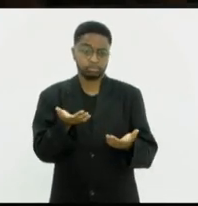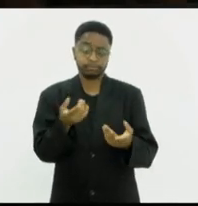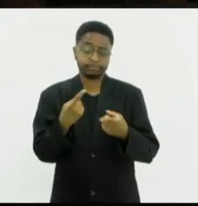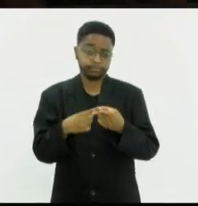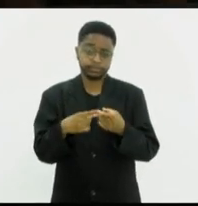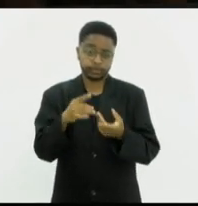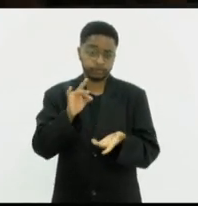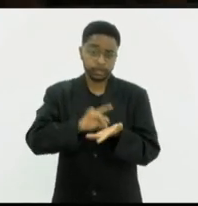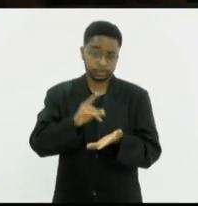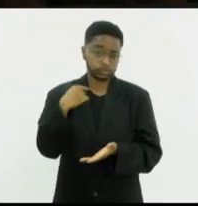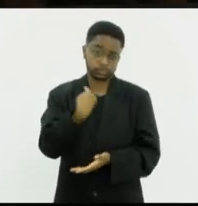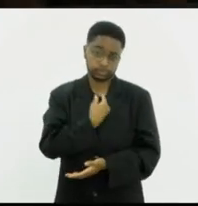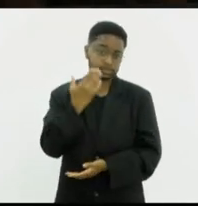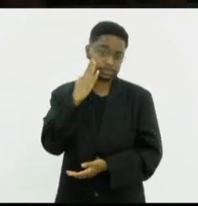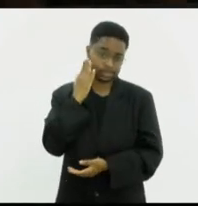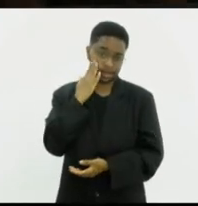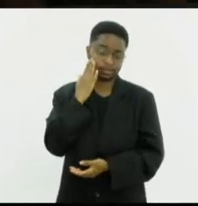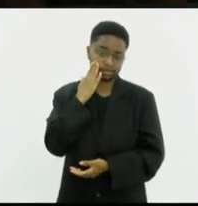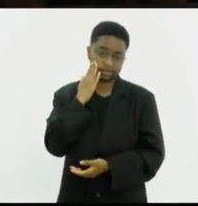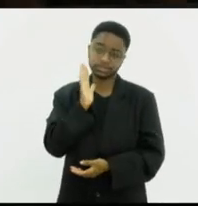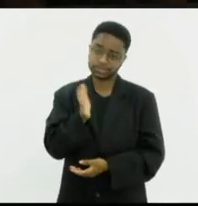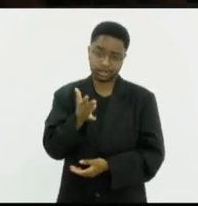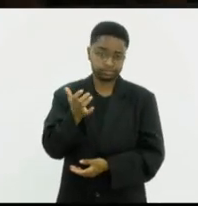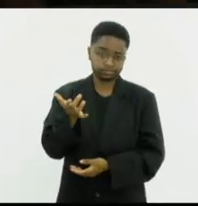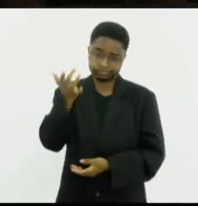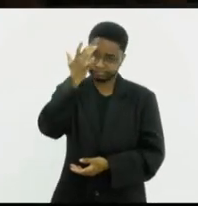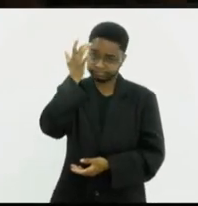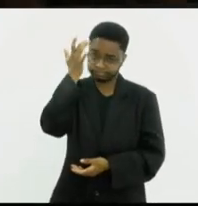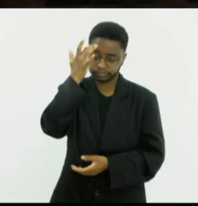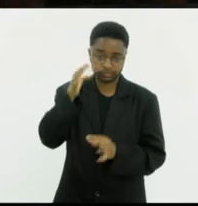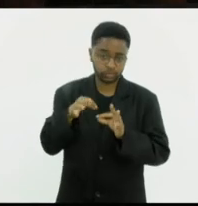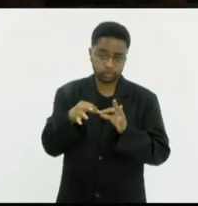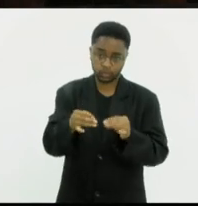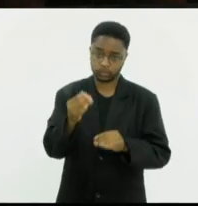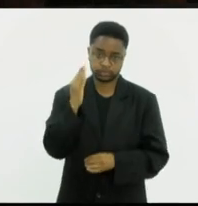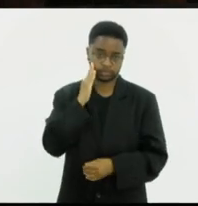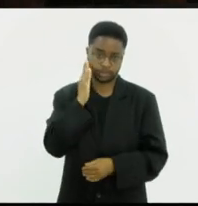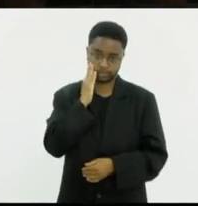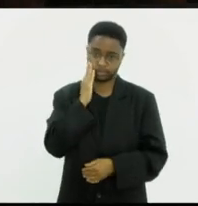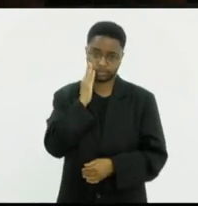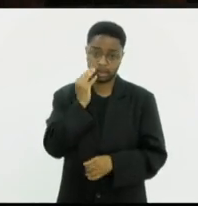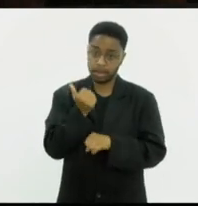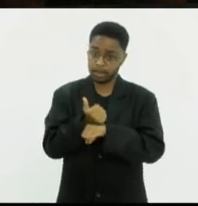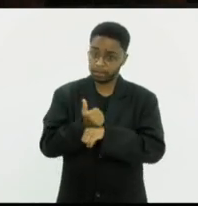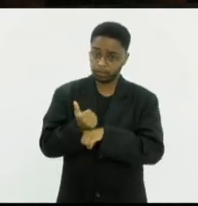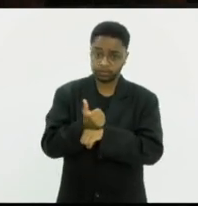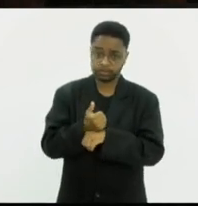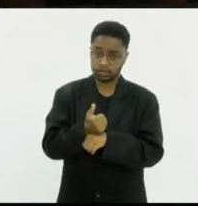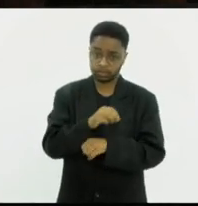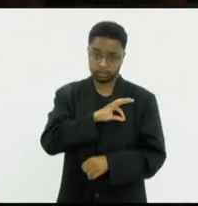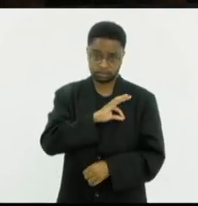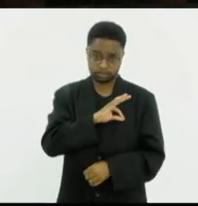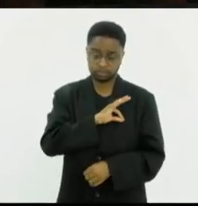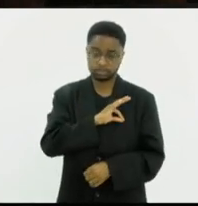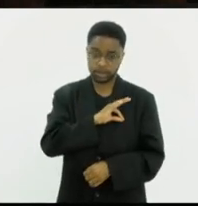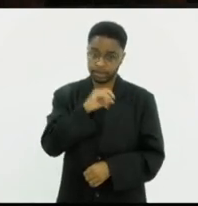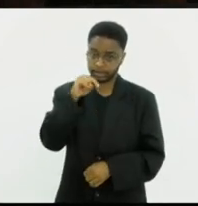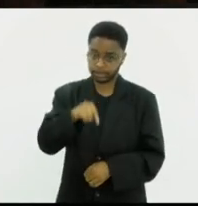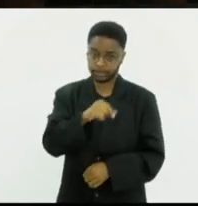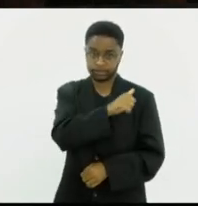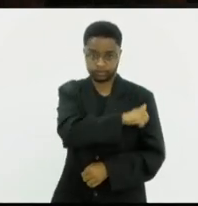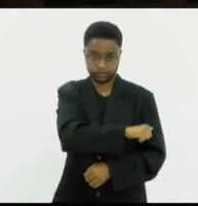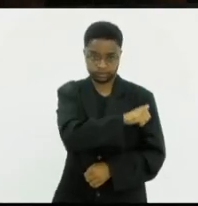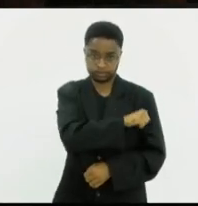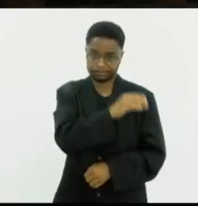já sabemos, todos estamos carecas de saber que a profissão de policial no Rio de